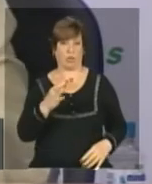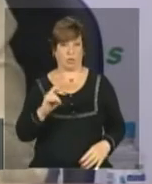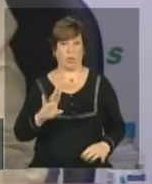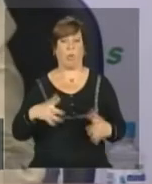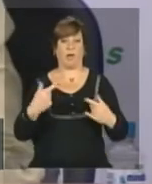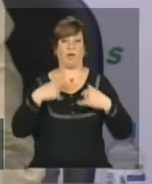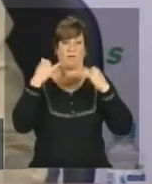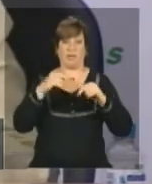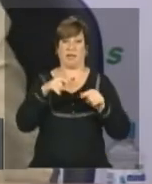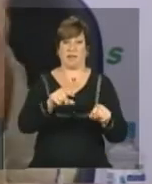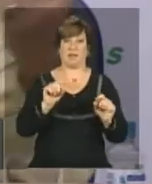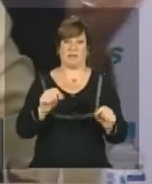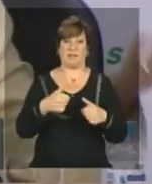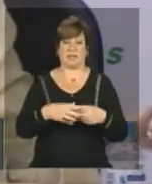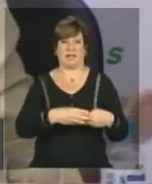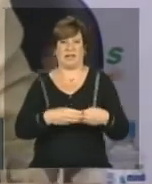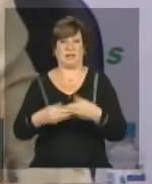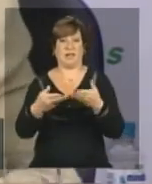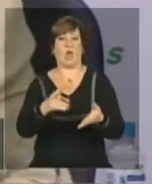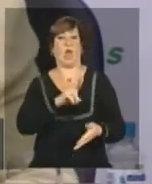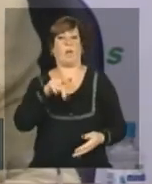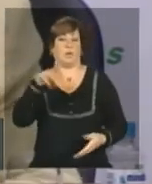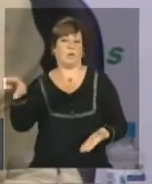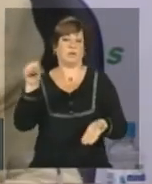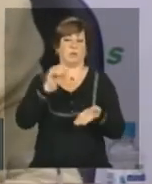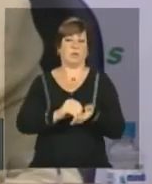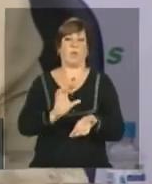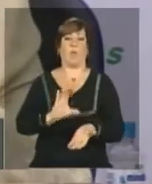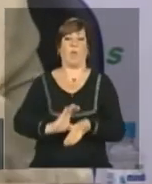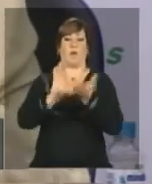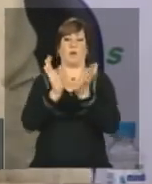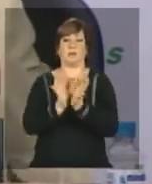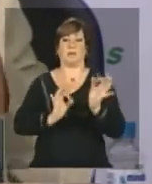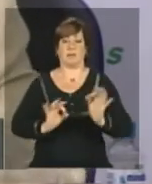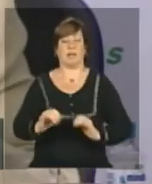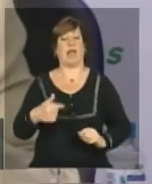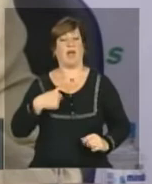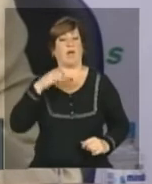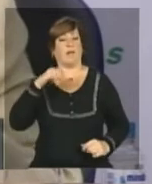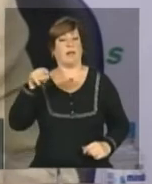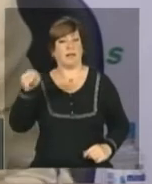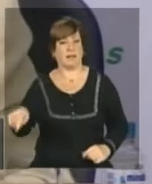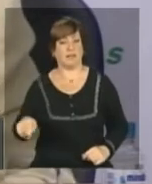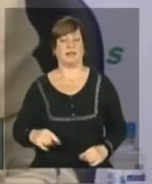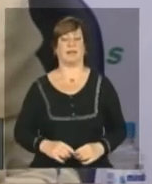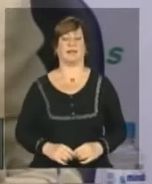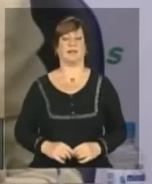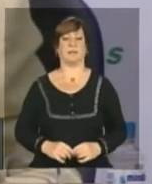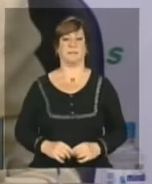eu disse a ele que estaria levando o nome dele para o Conselho de Administração, eu disse para ele, Formile,